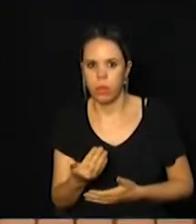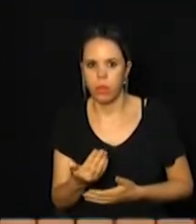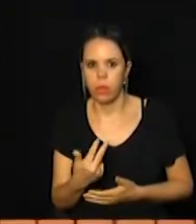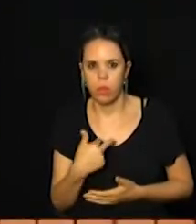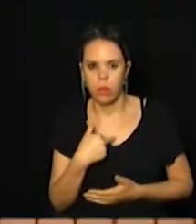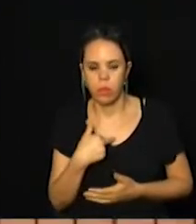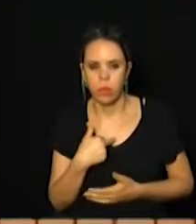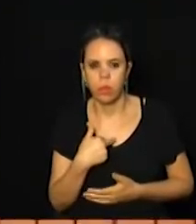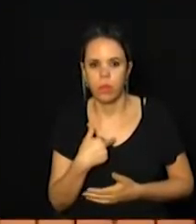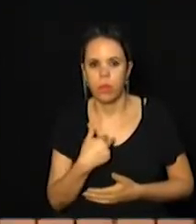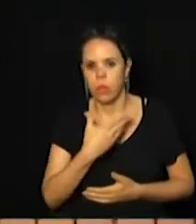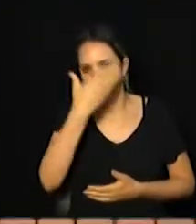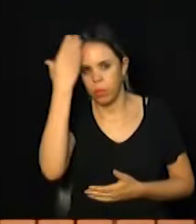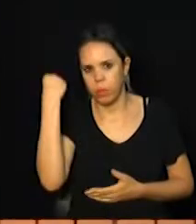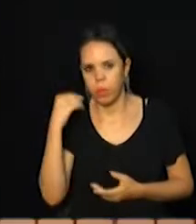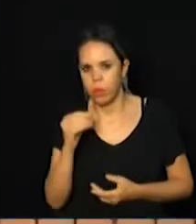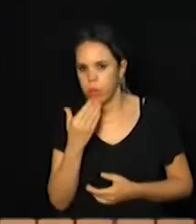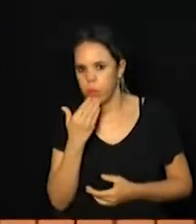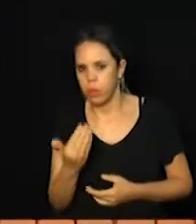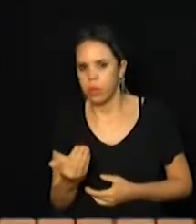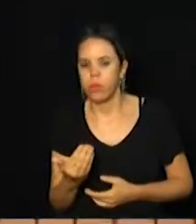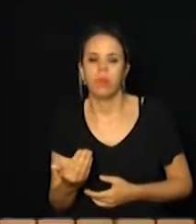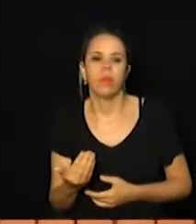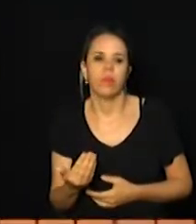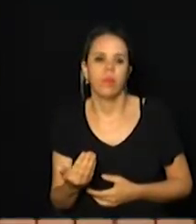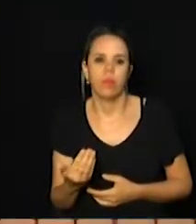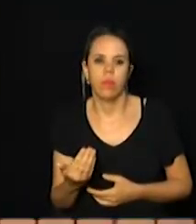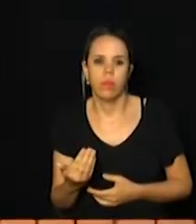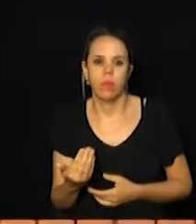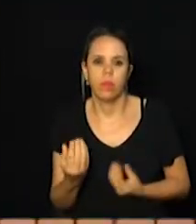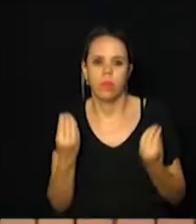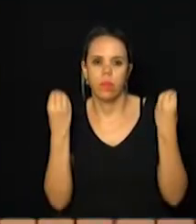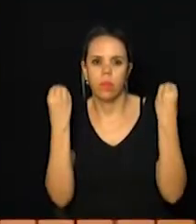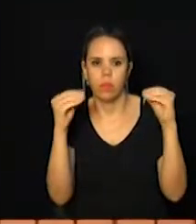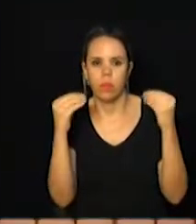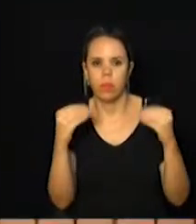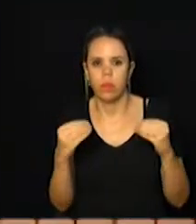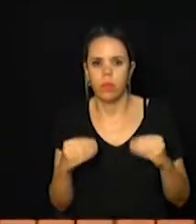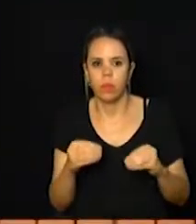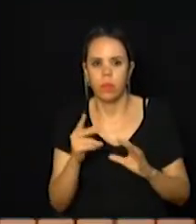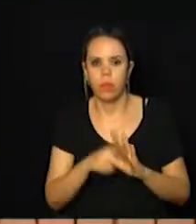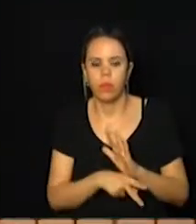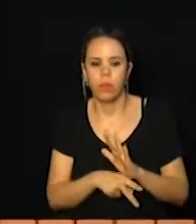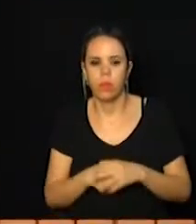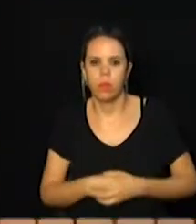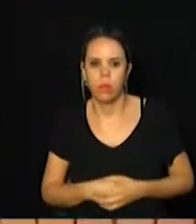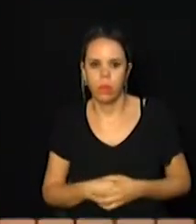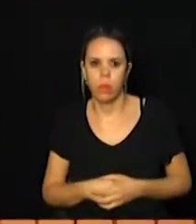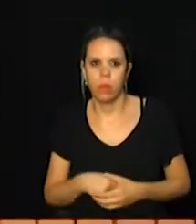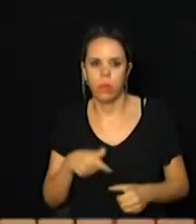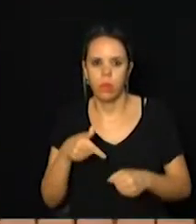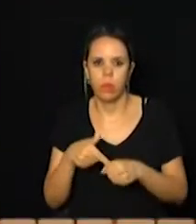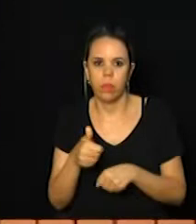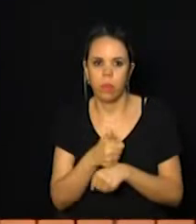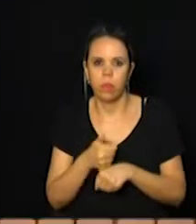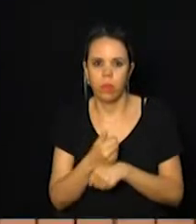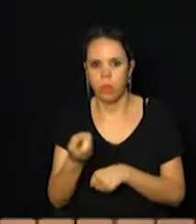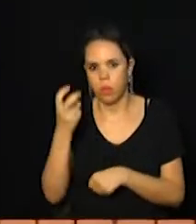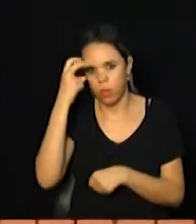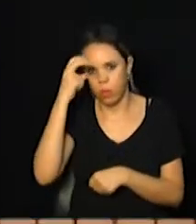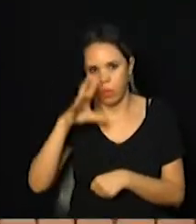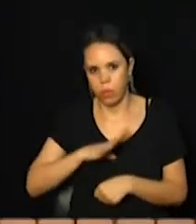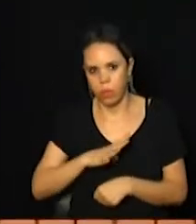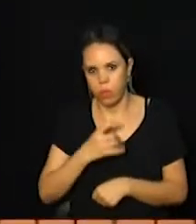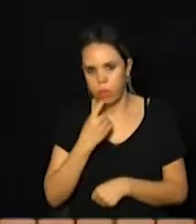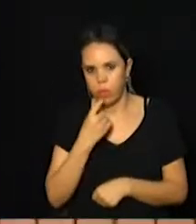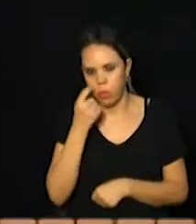não poderia deixar de fazer esse pedido é que colocasse um projeto de do frentista um agente cultural na